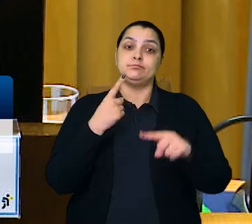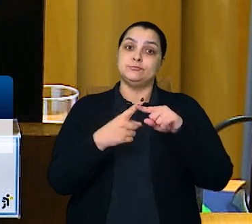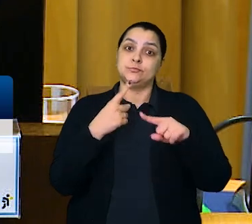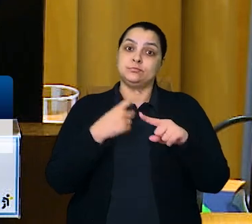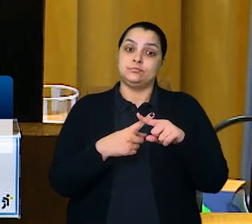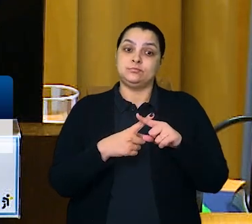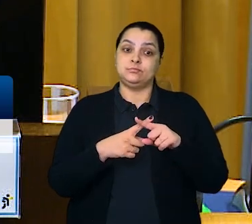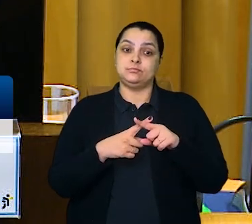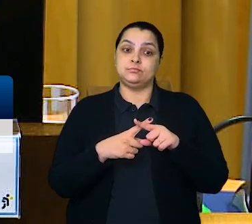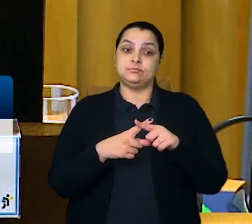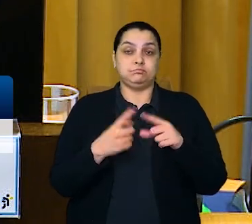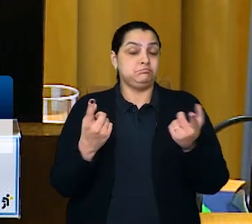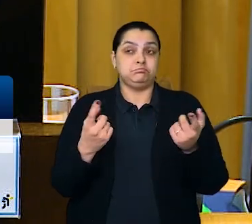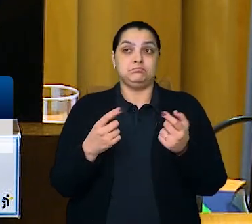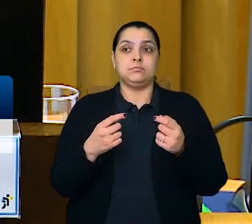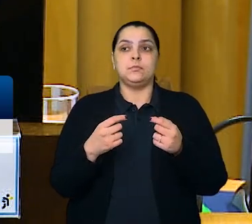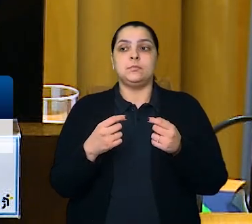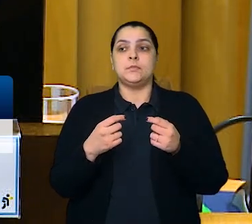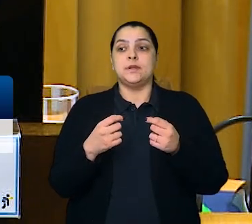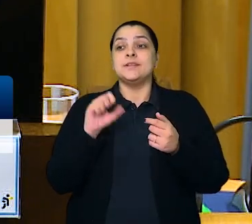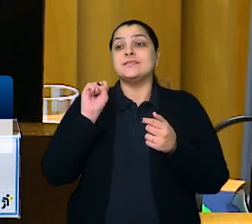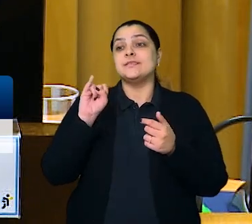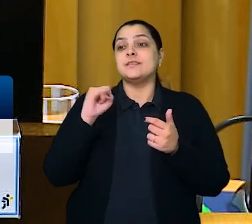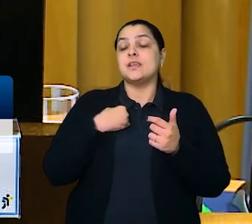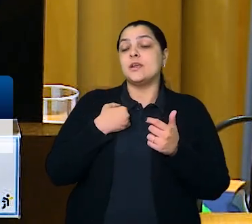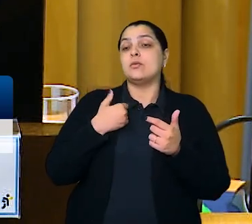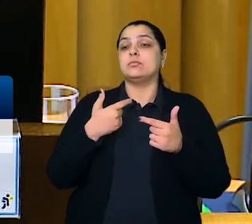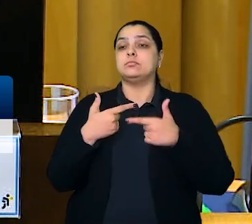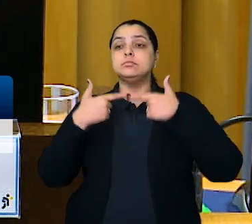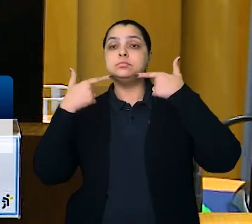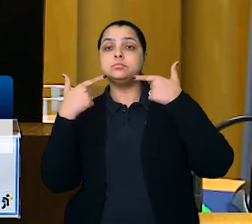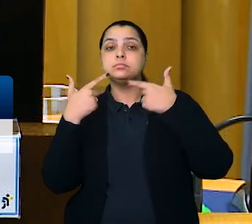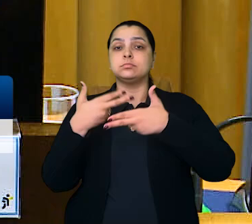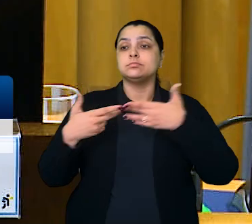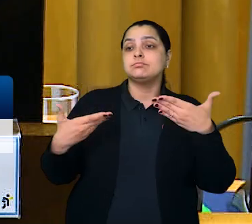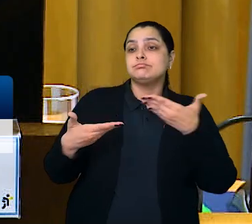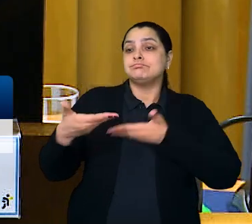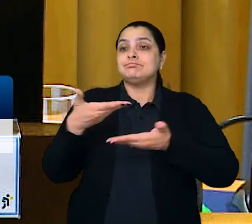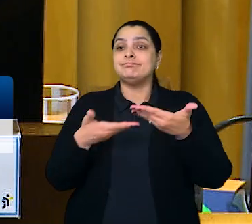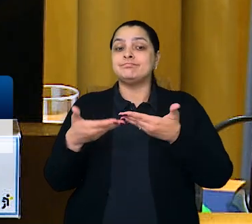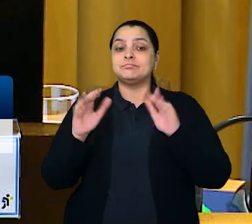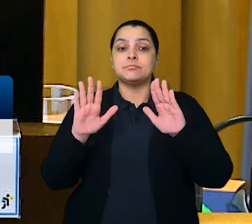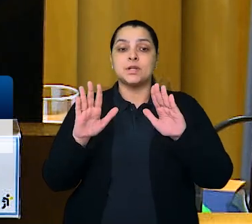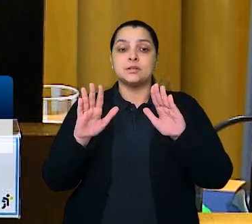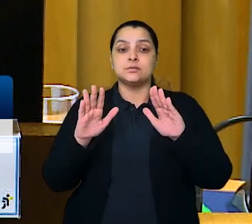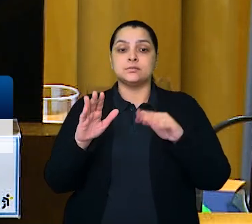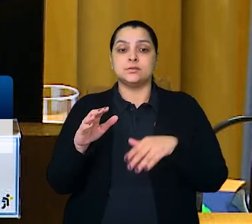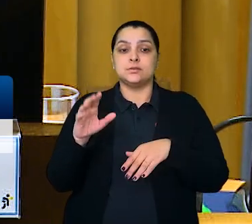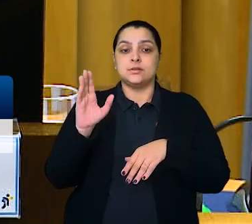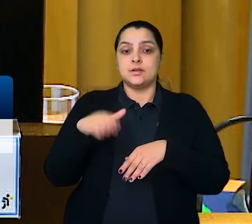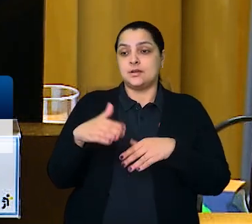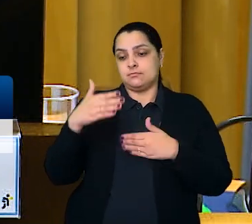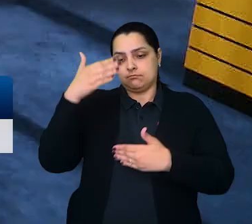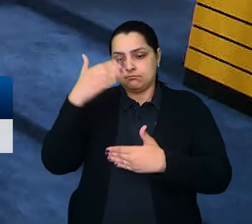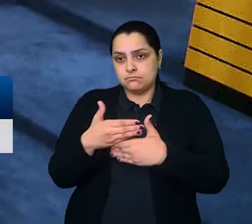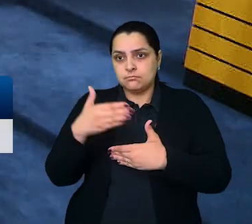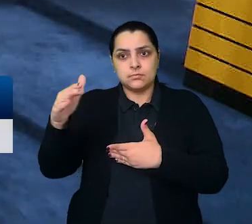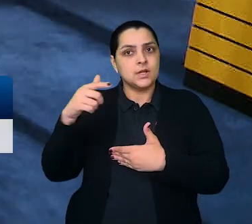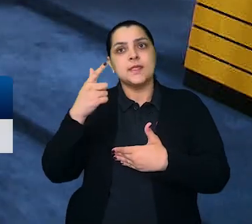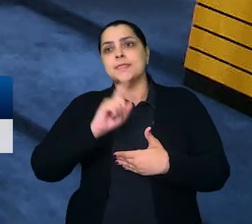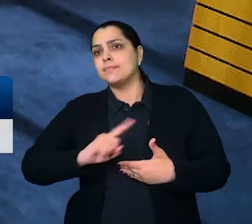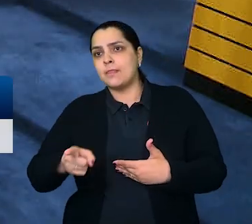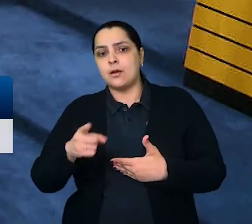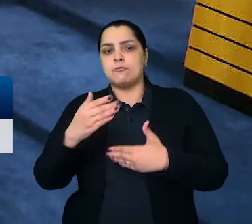tido consensualidade até certo ponto não quer dizer que essa consensualidade prossiga no tempo. Pode ser que seja um não a partir dali.